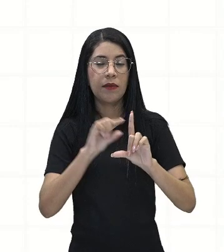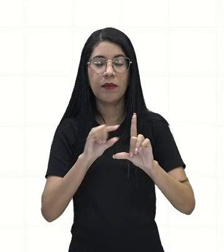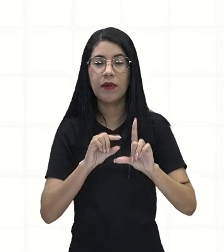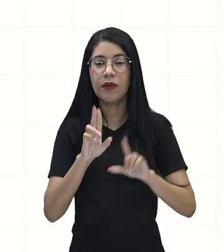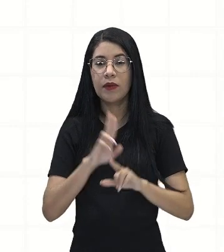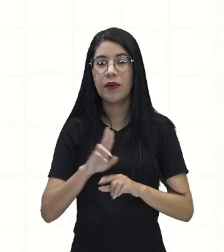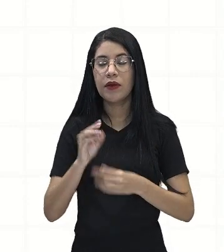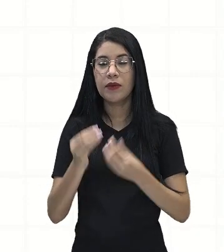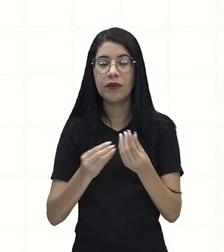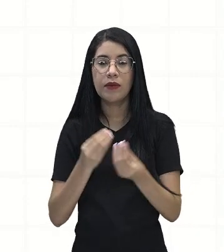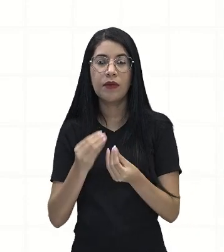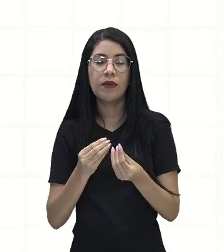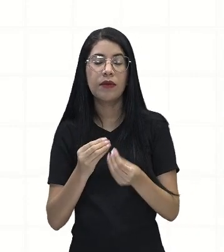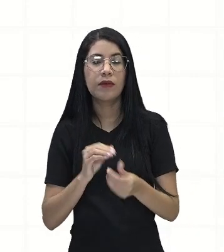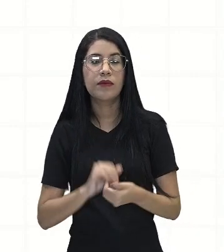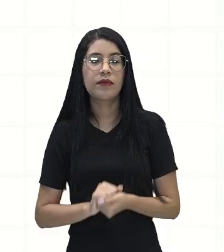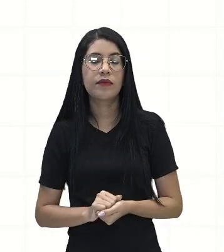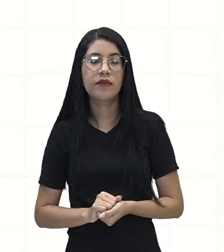utilizar retângulos